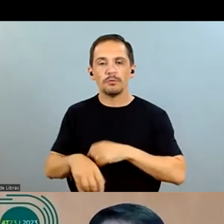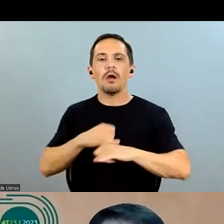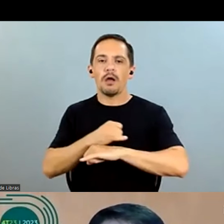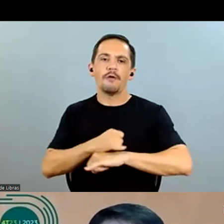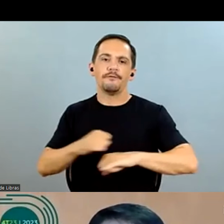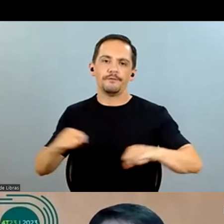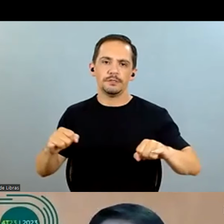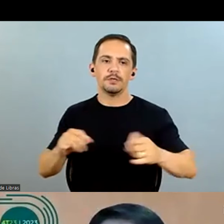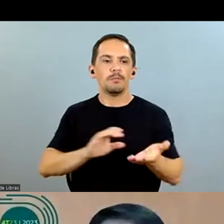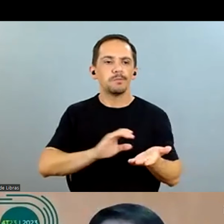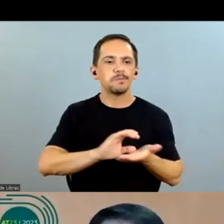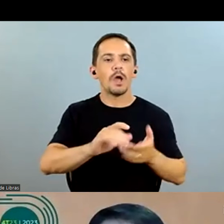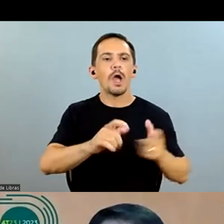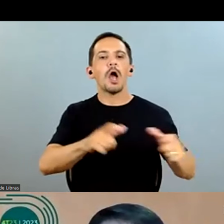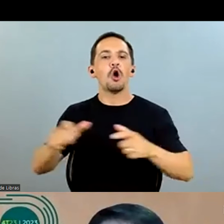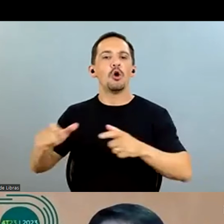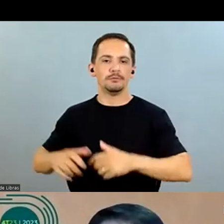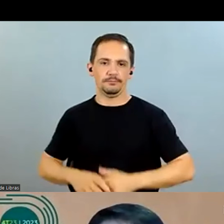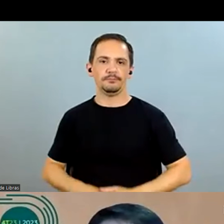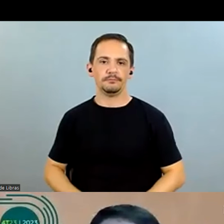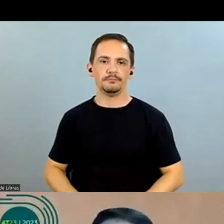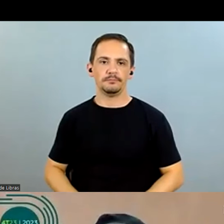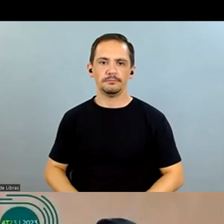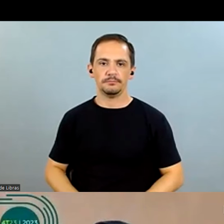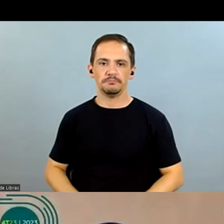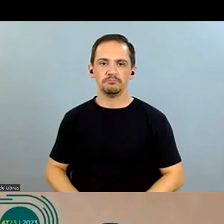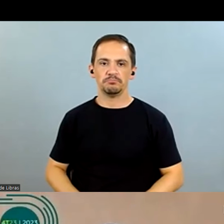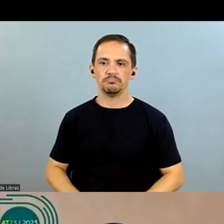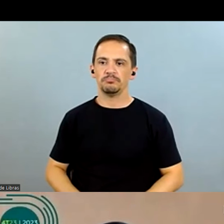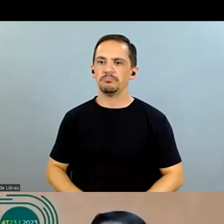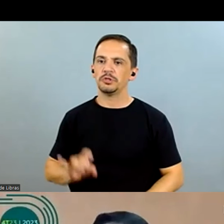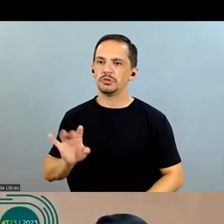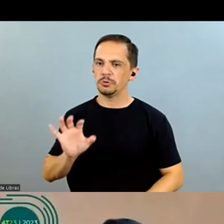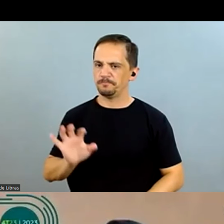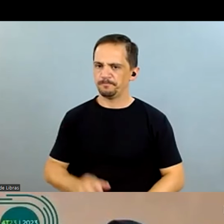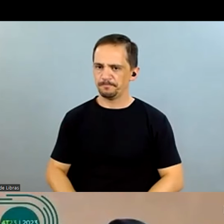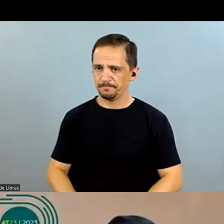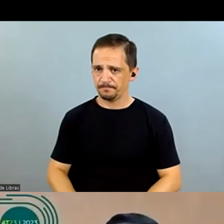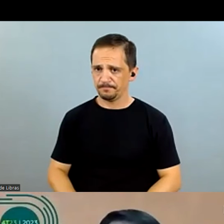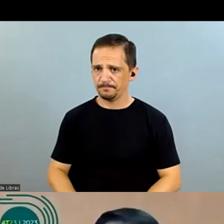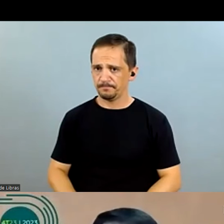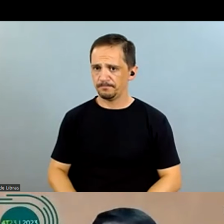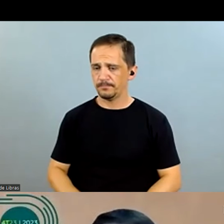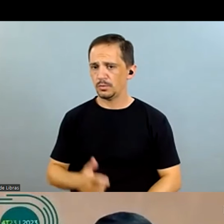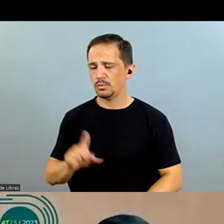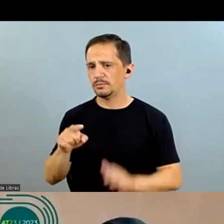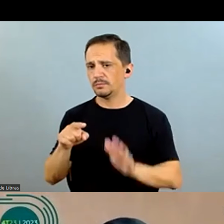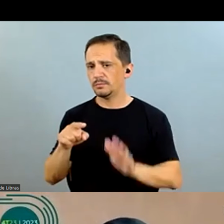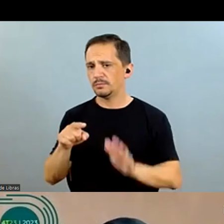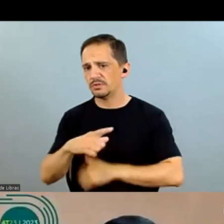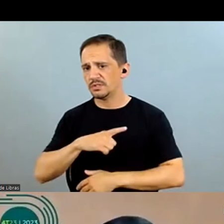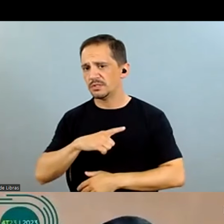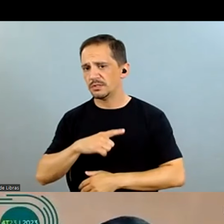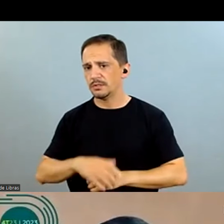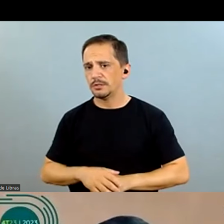fazer na sequência mas da nossa parte acho que era isso né oan do do tem alguma pergunta mais não tinha